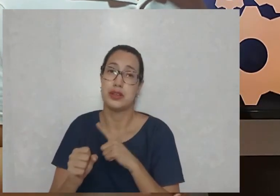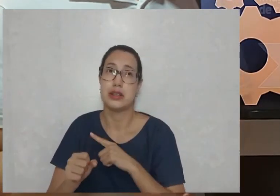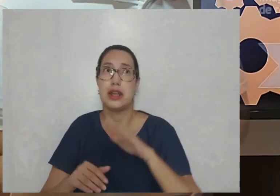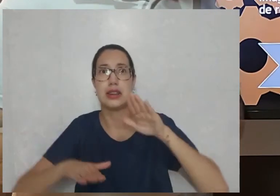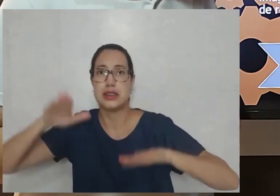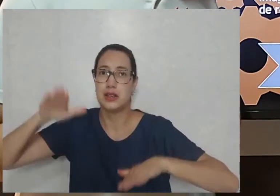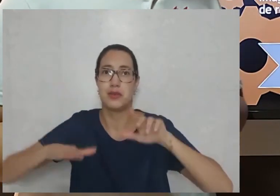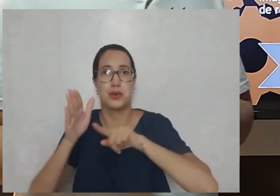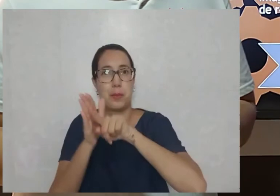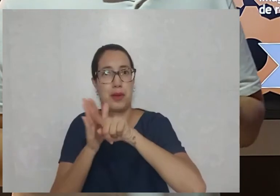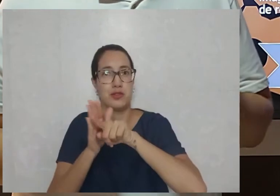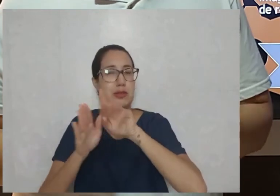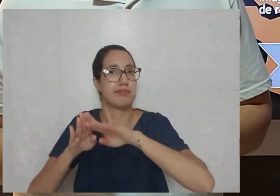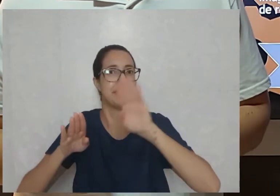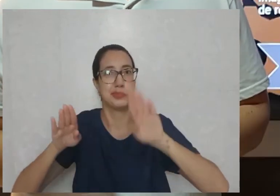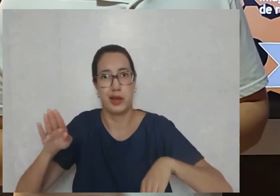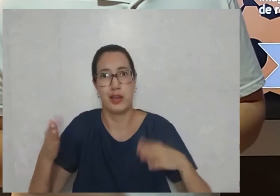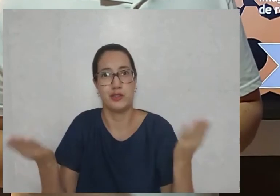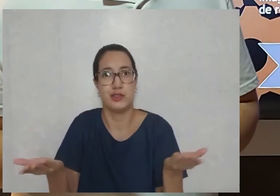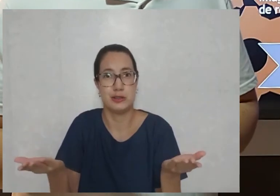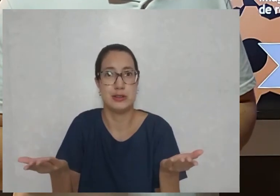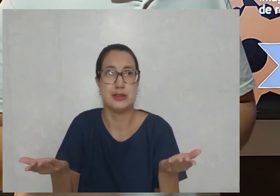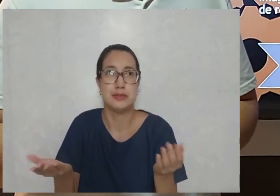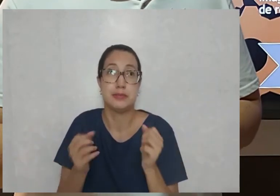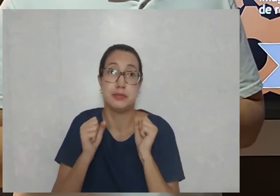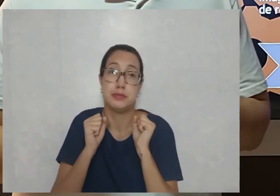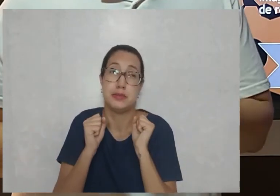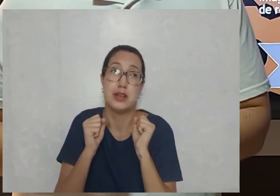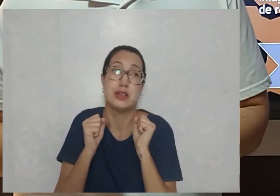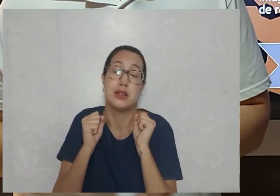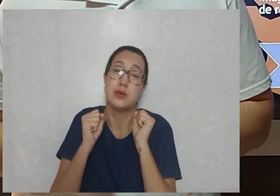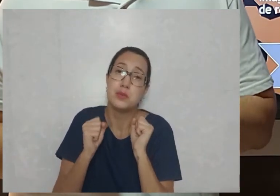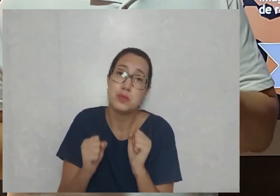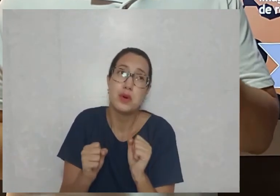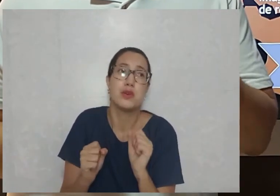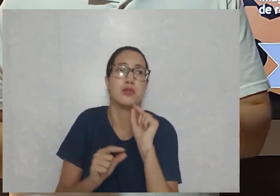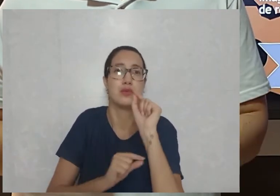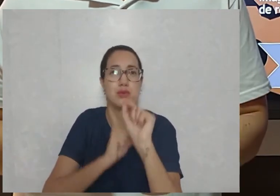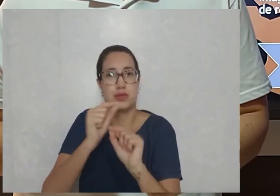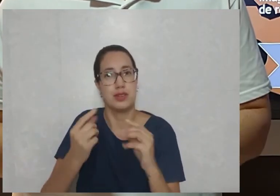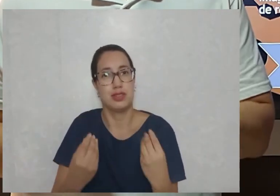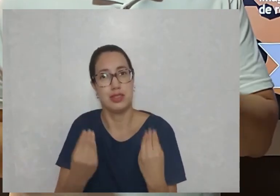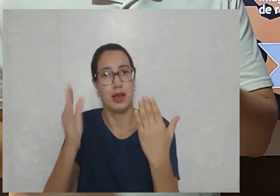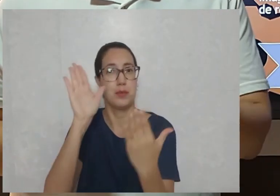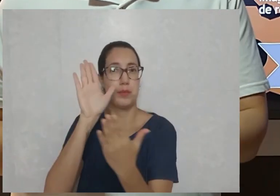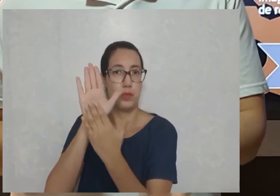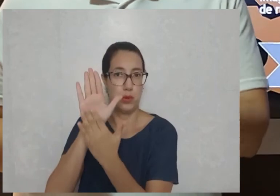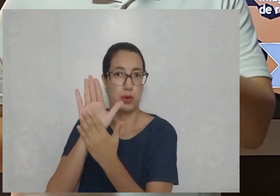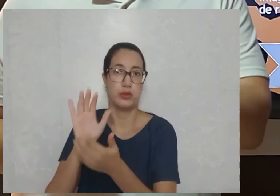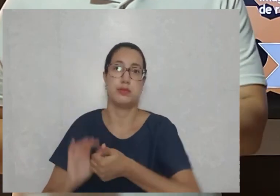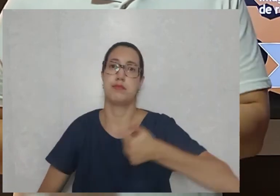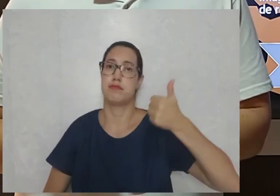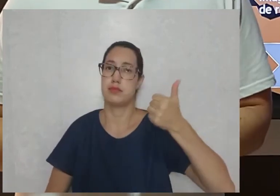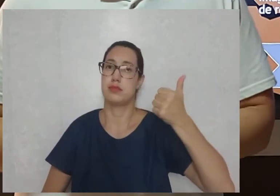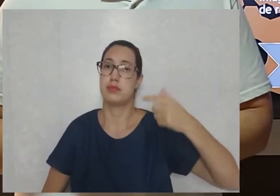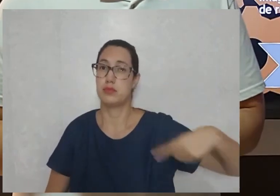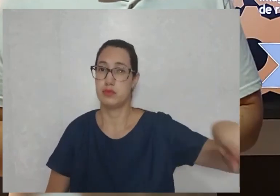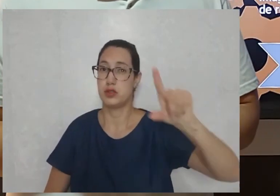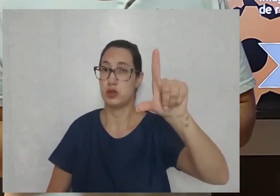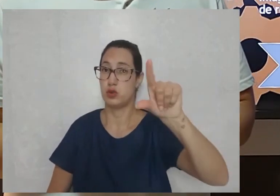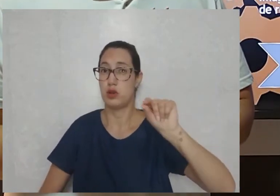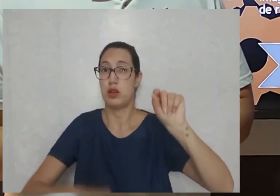tá? Bom, pessoal, minha proposta é que vocês deem o primeiro passo na definição do tema que vai ser usado na pesquisa e no